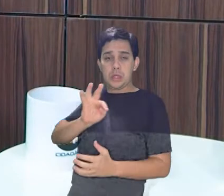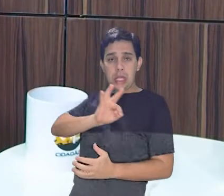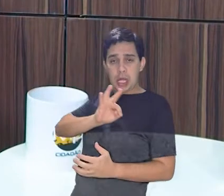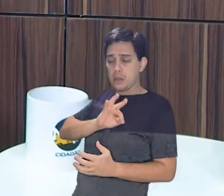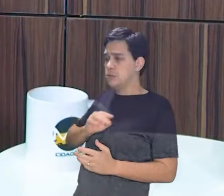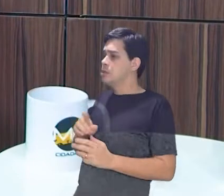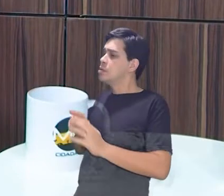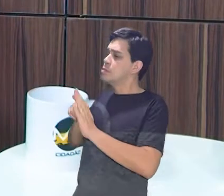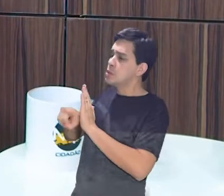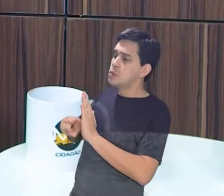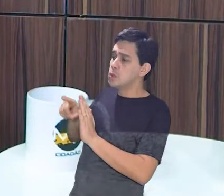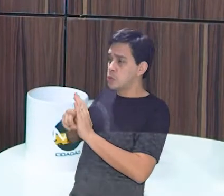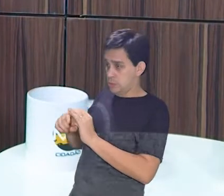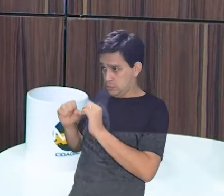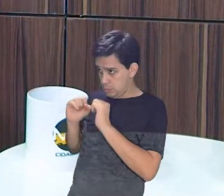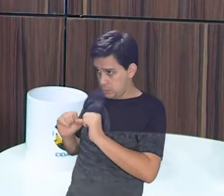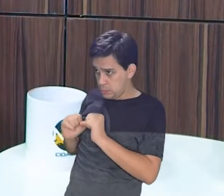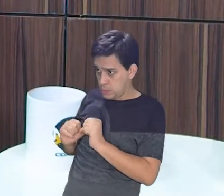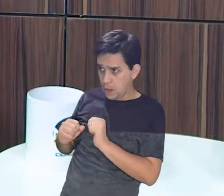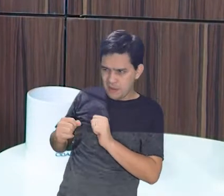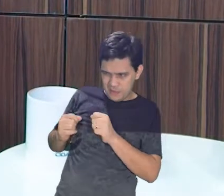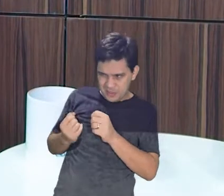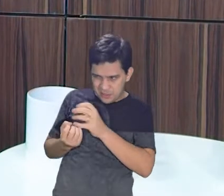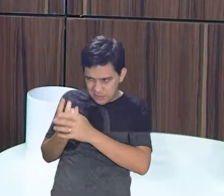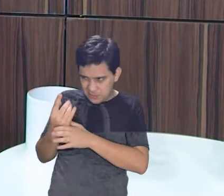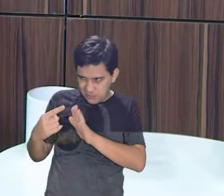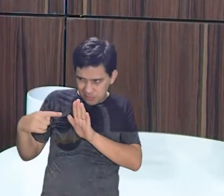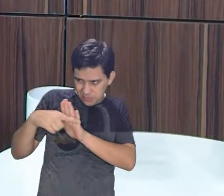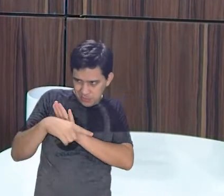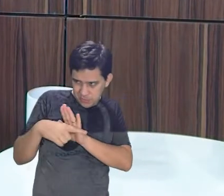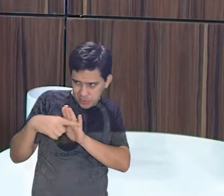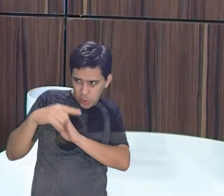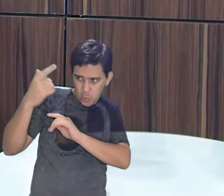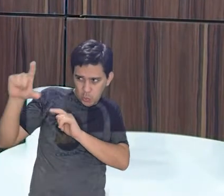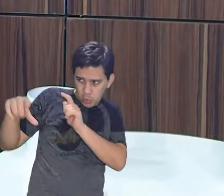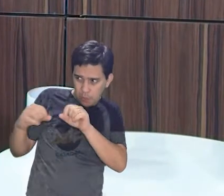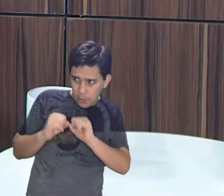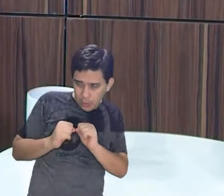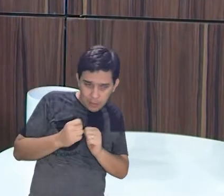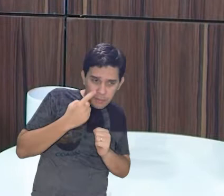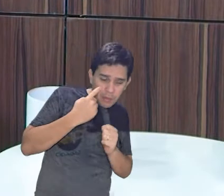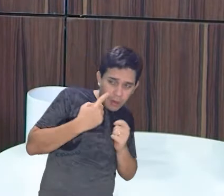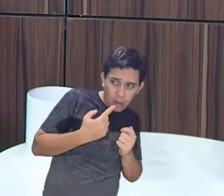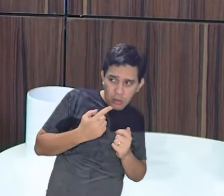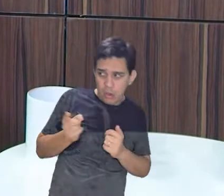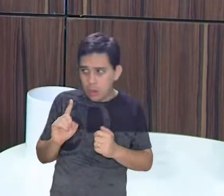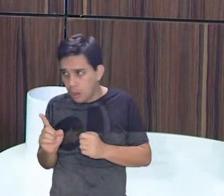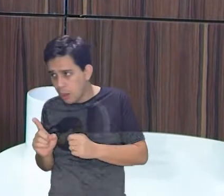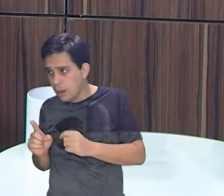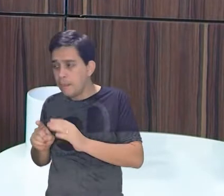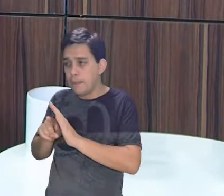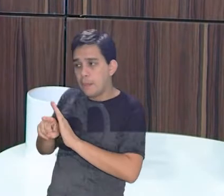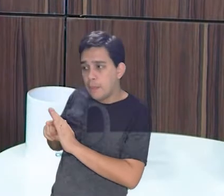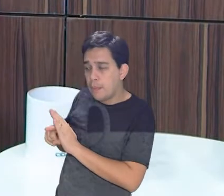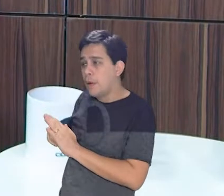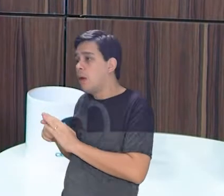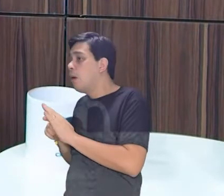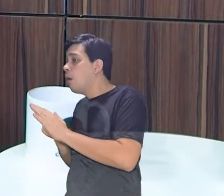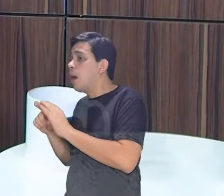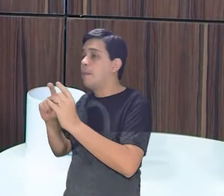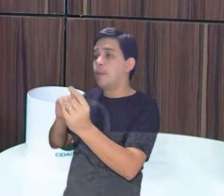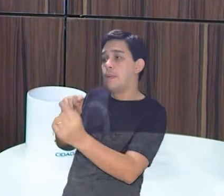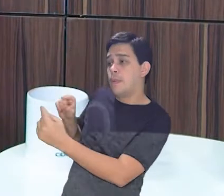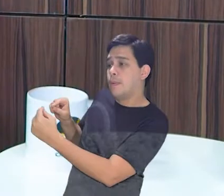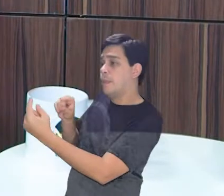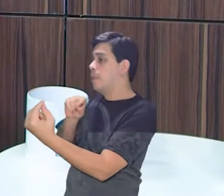se há necessidade de formulação de perguntas complementares. Essas perguntas, a análise